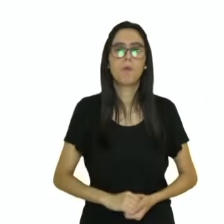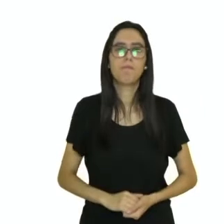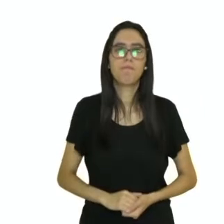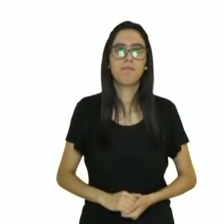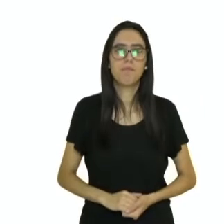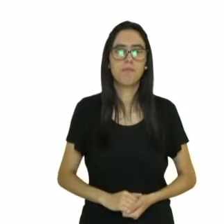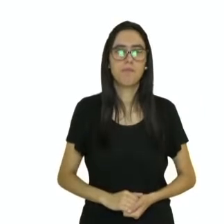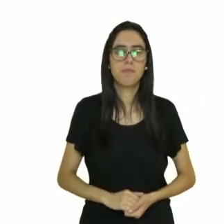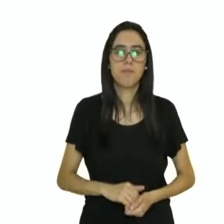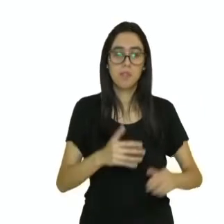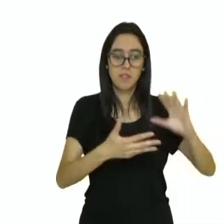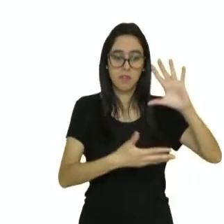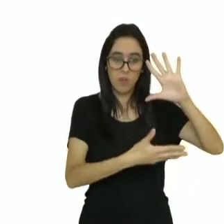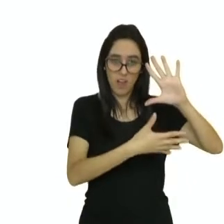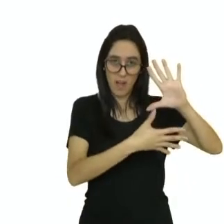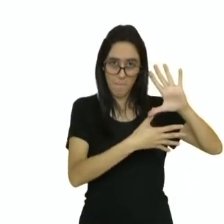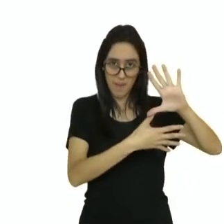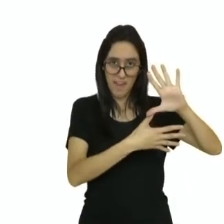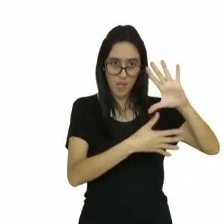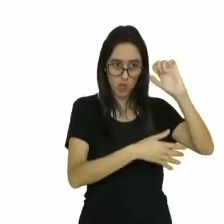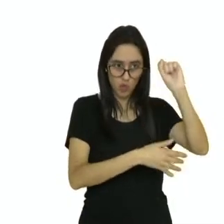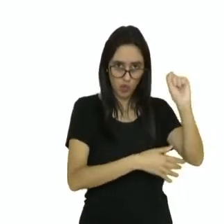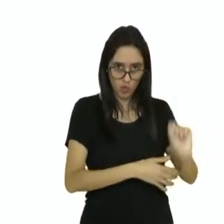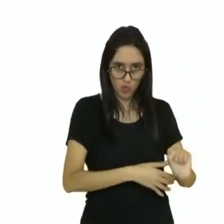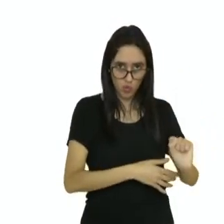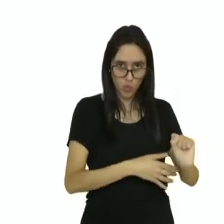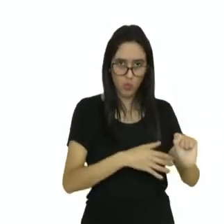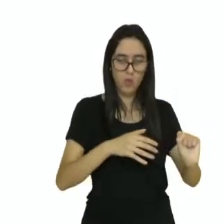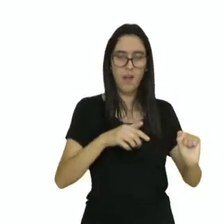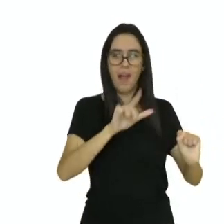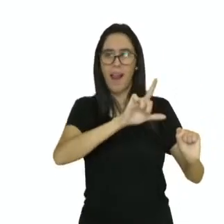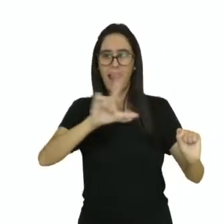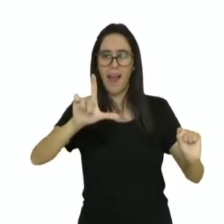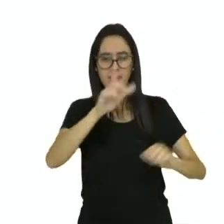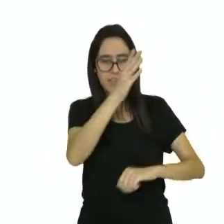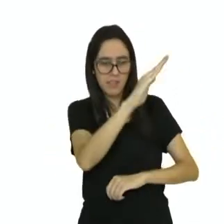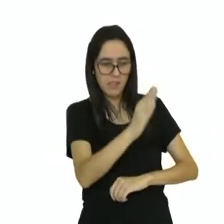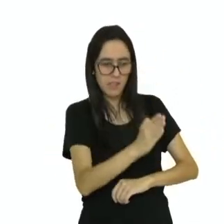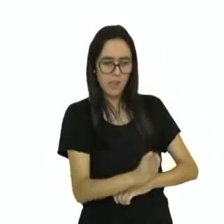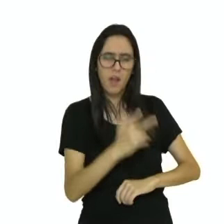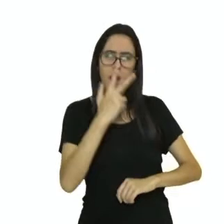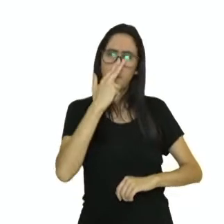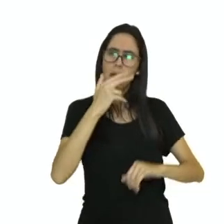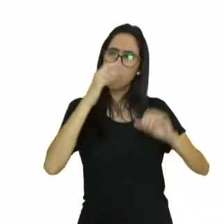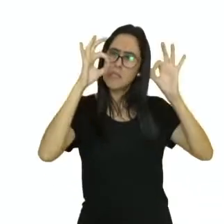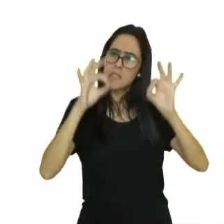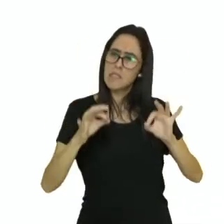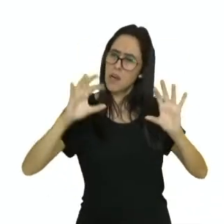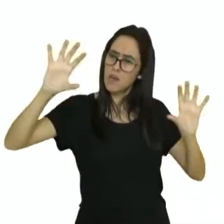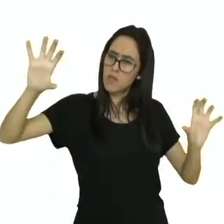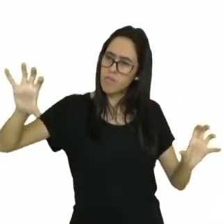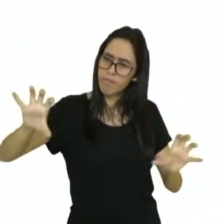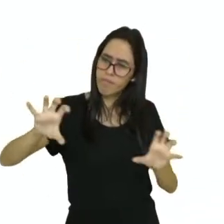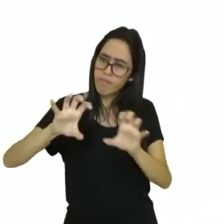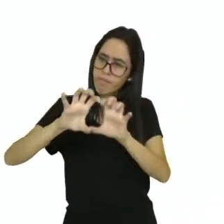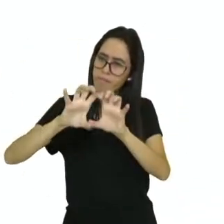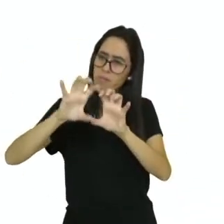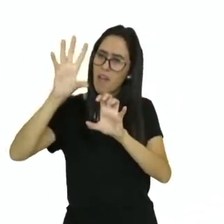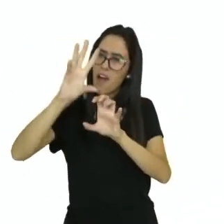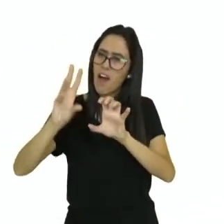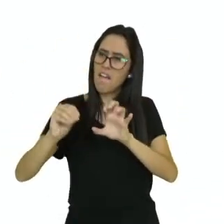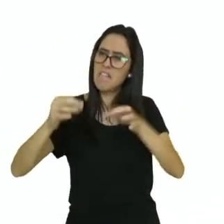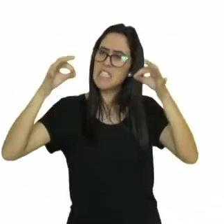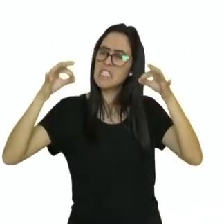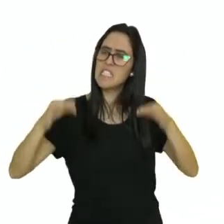costa leste da América do Sul parecia se encaixar com a costa oeste do continente